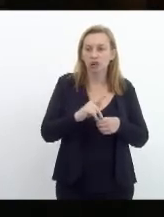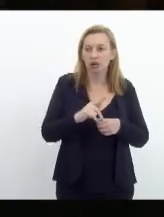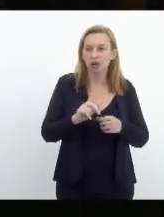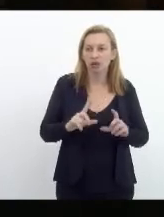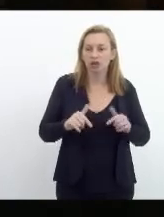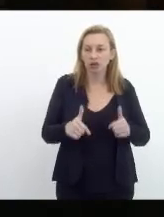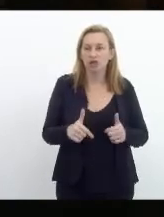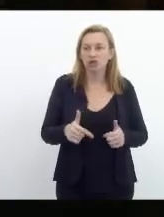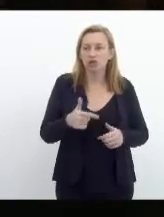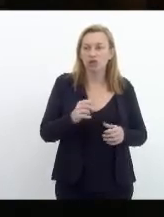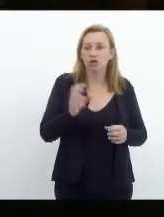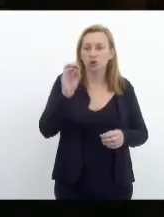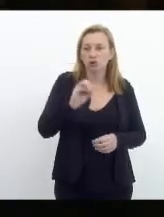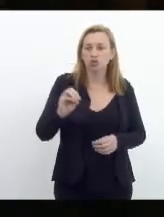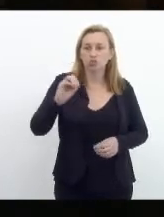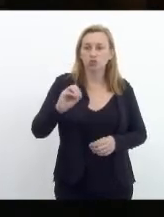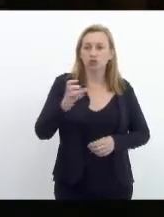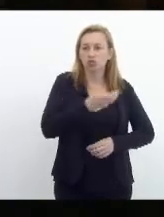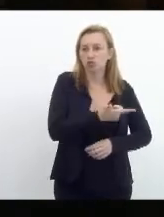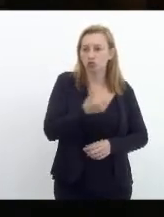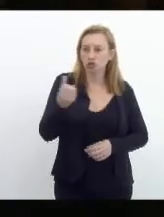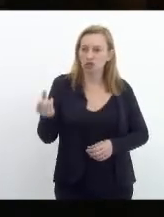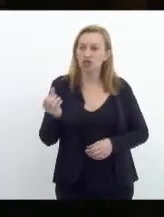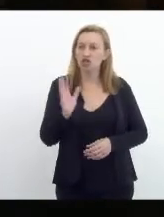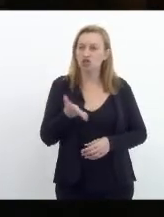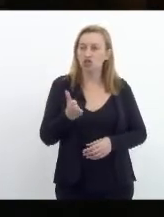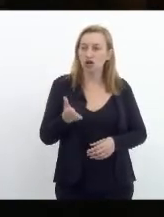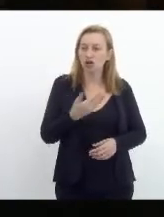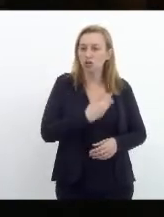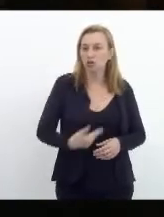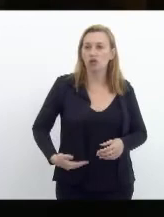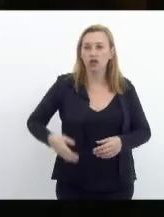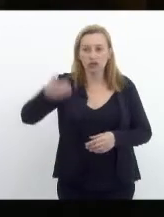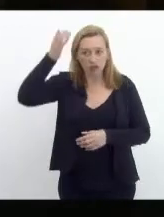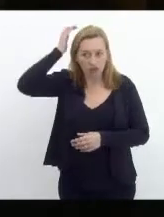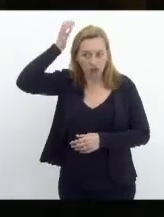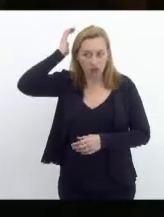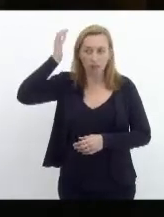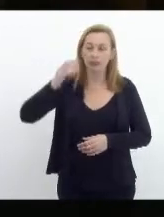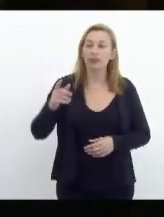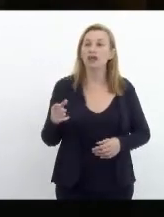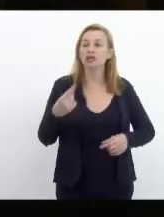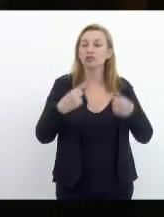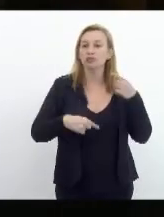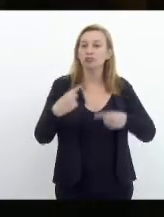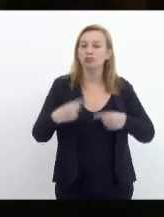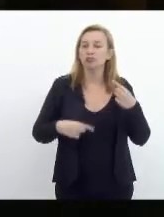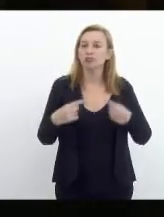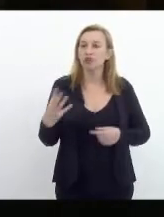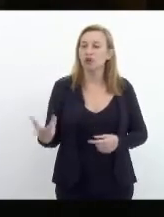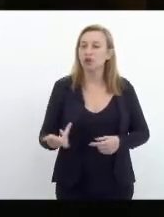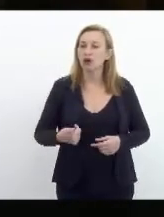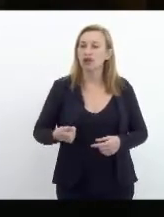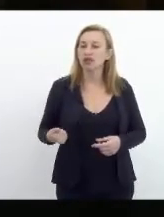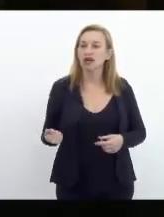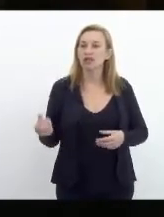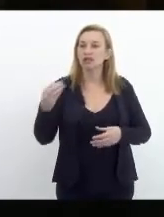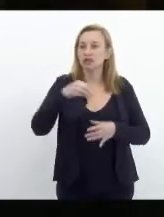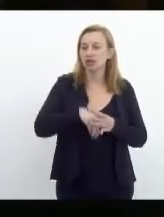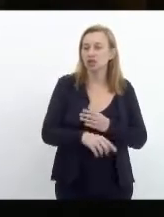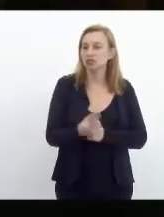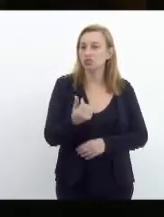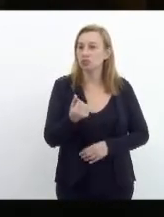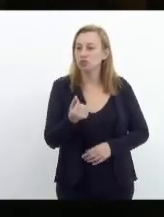desde outubro de 2016, já governo Temer. Essa política busca paridade do preço interno